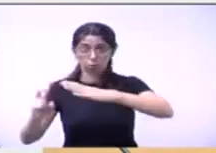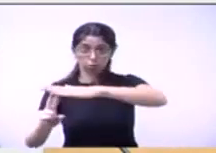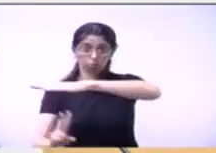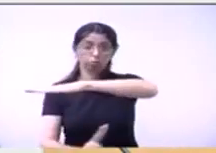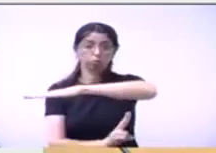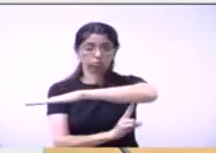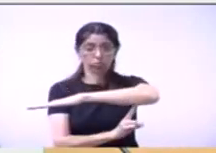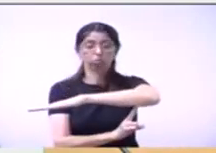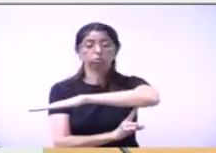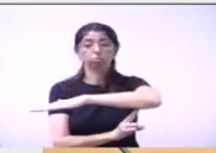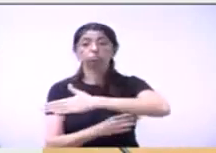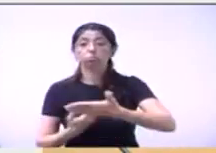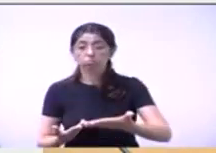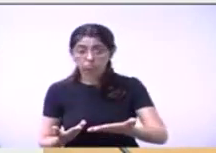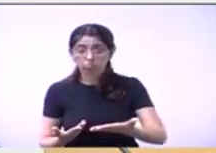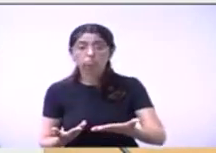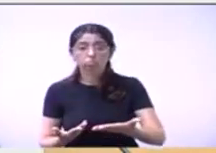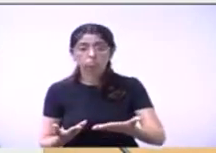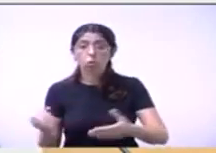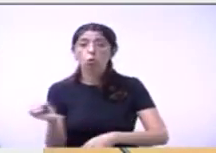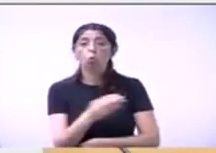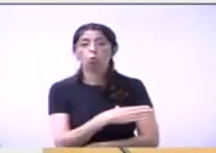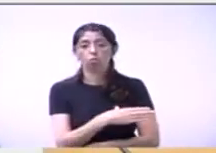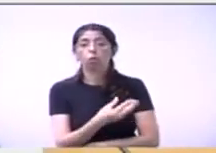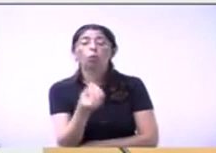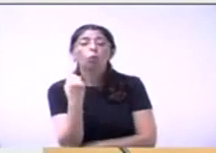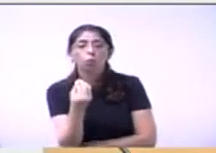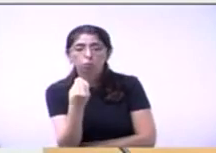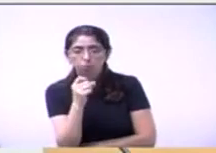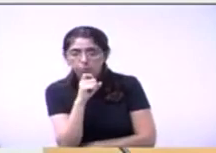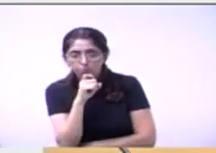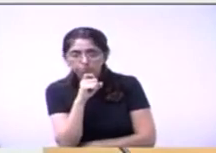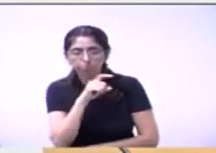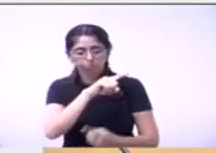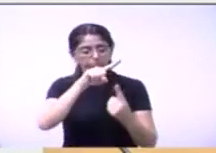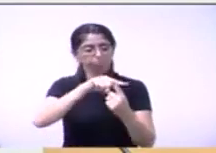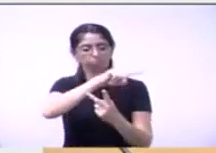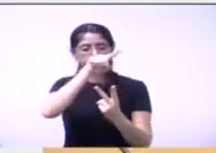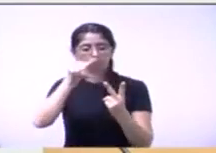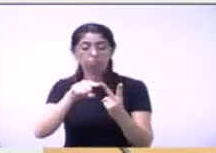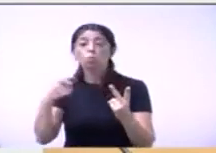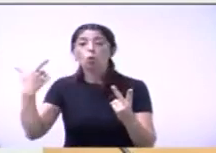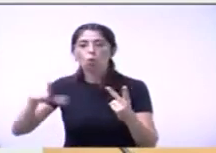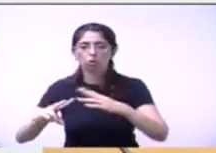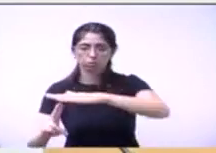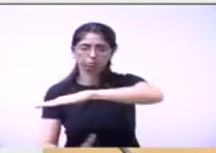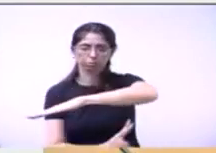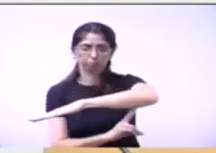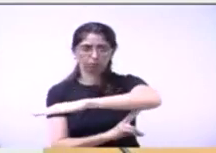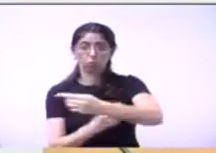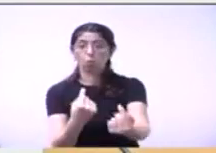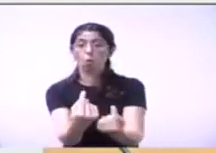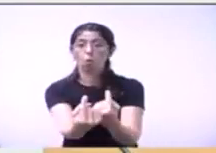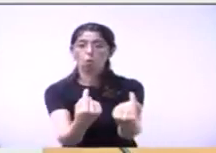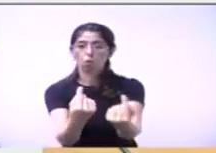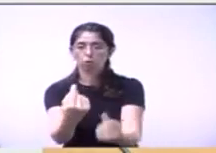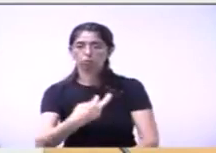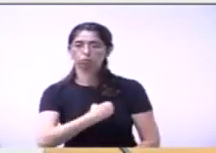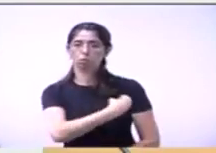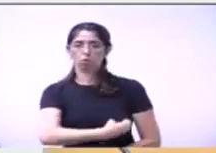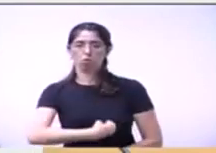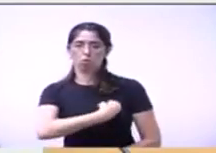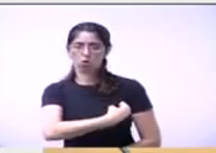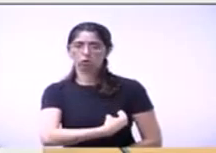ponte na Estrada da Rodia, criando caos, transtorno para centenas, talvez milhares